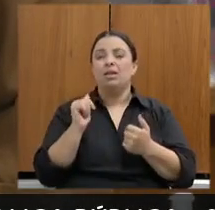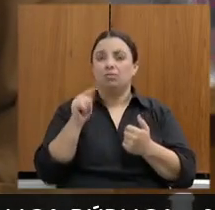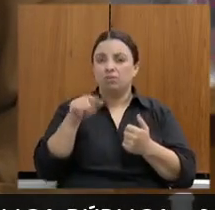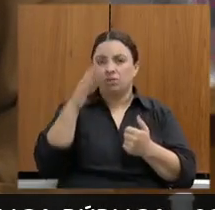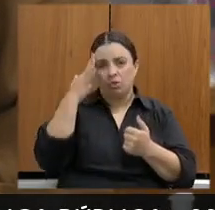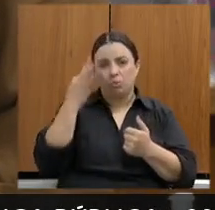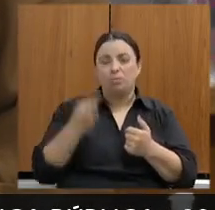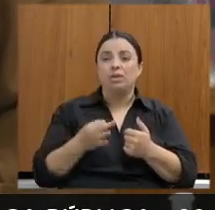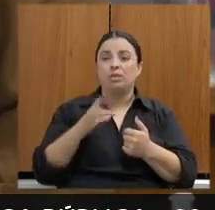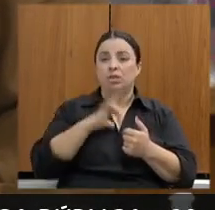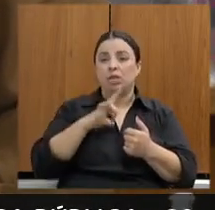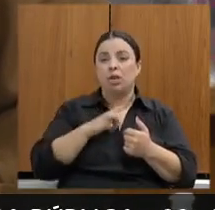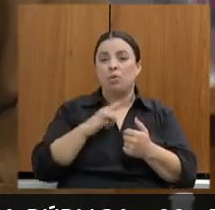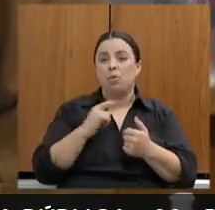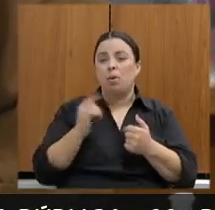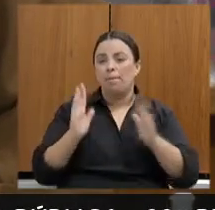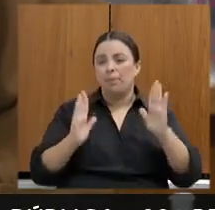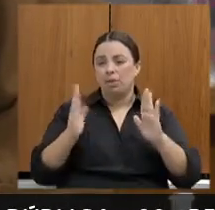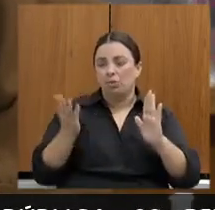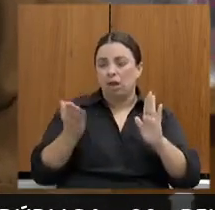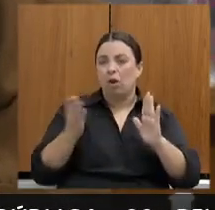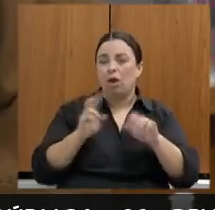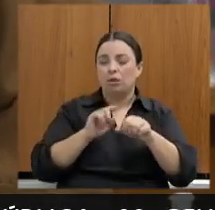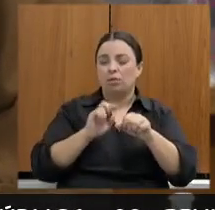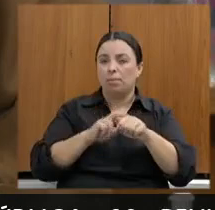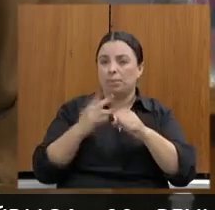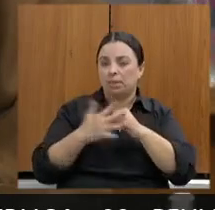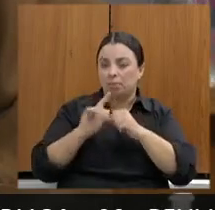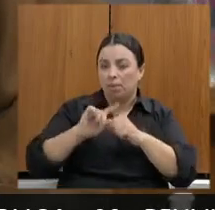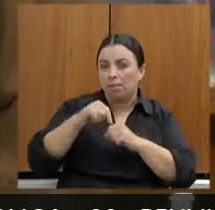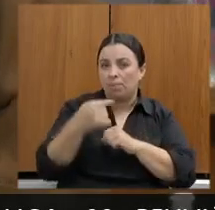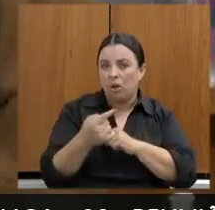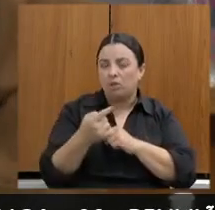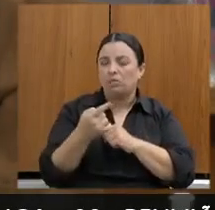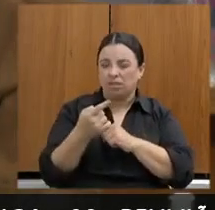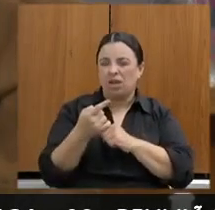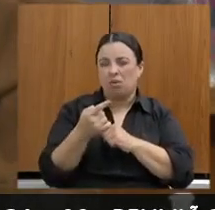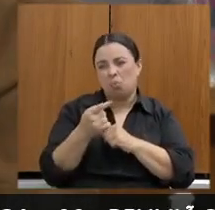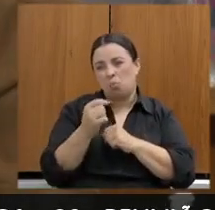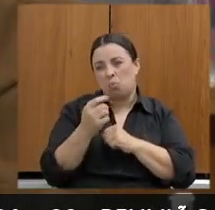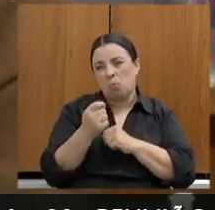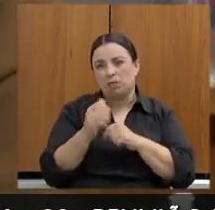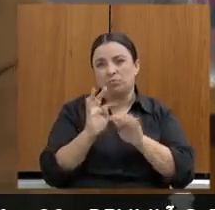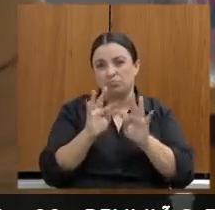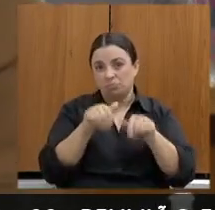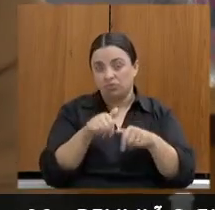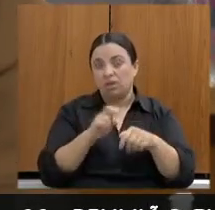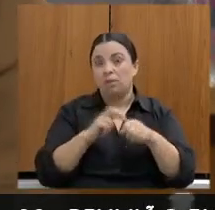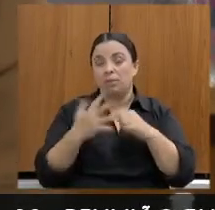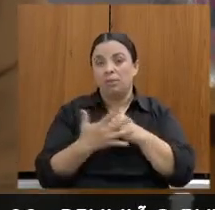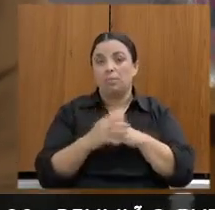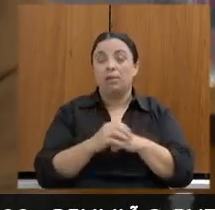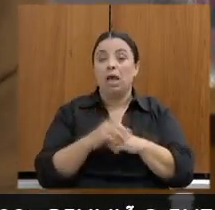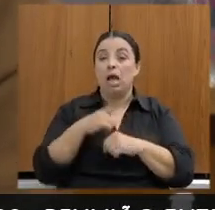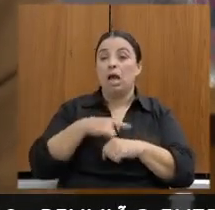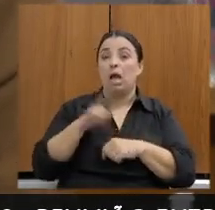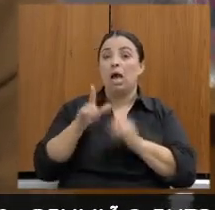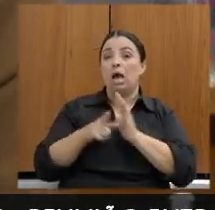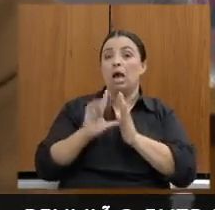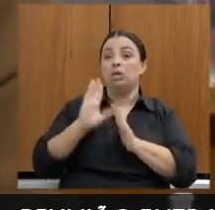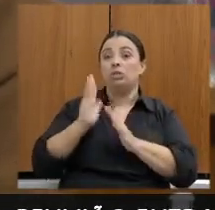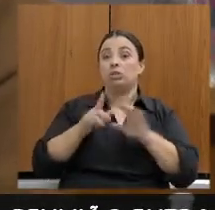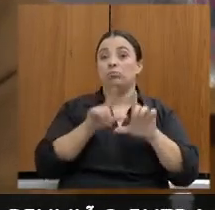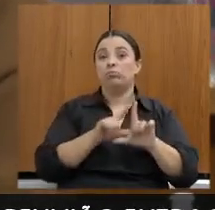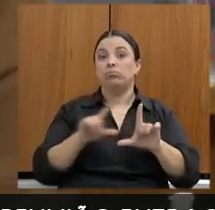não podia falar a próxima de minha né mas atravessando e as coisas já normal a gente já vinha de uma redução no período que alguns falava que a redução